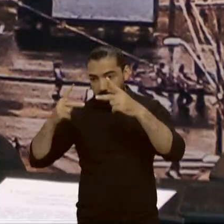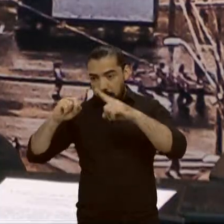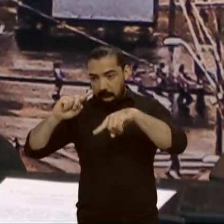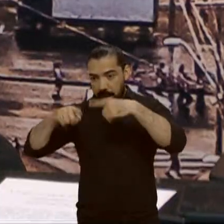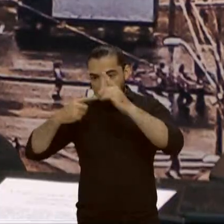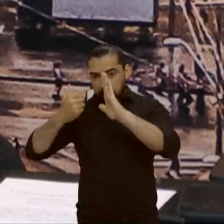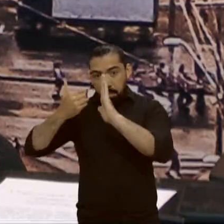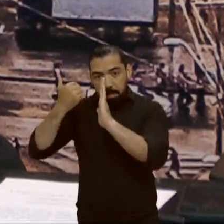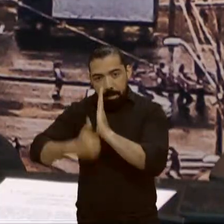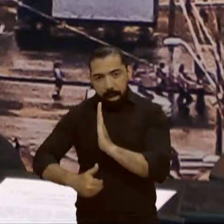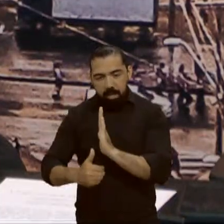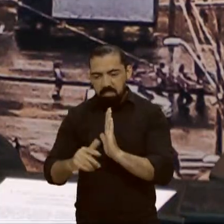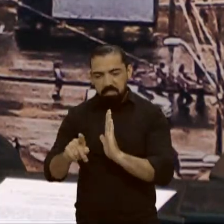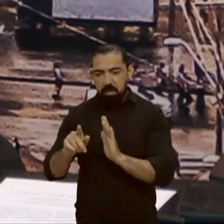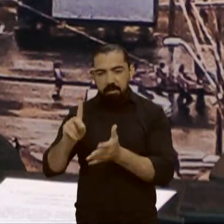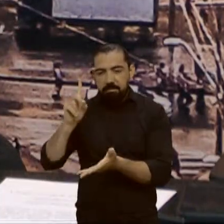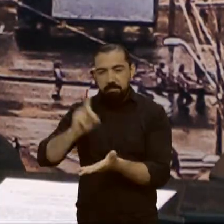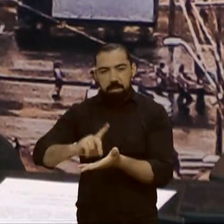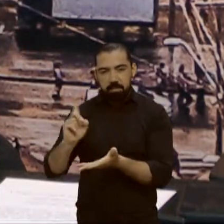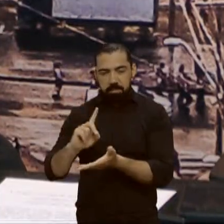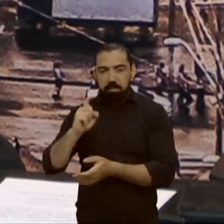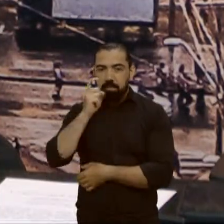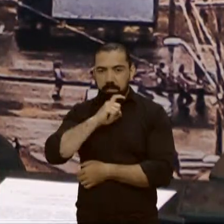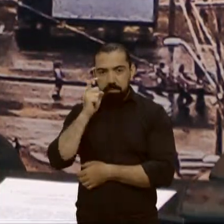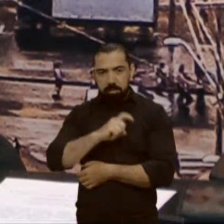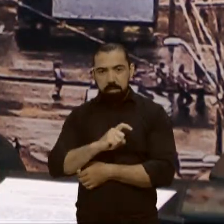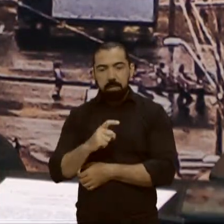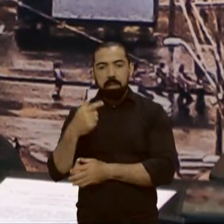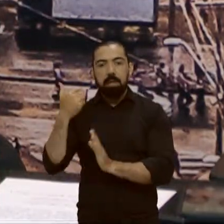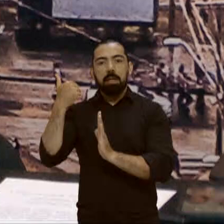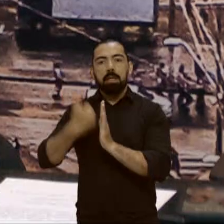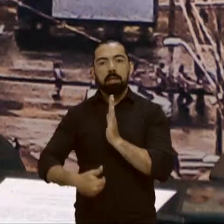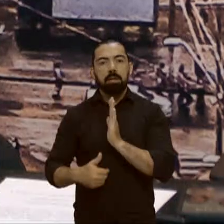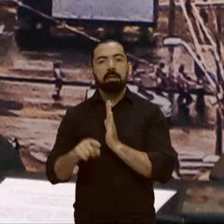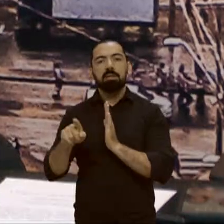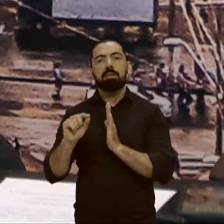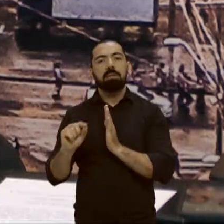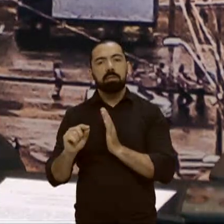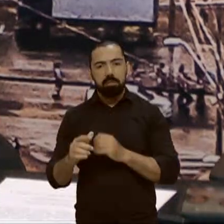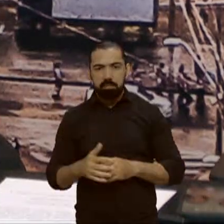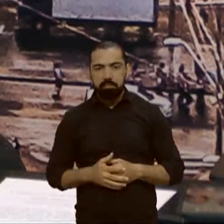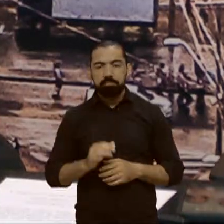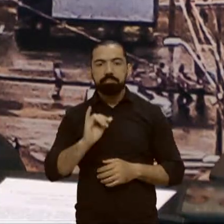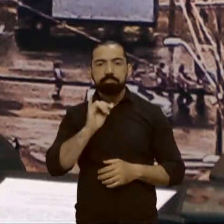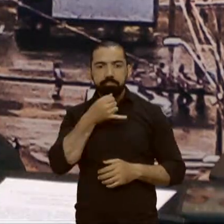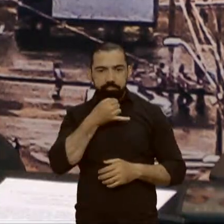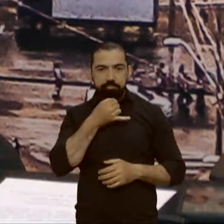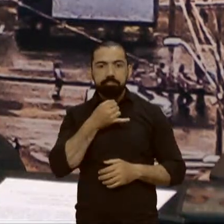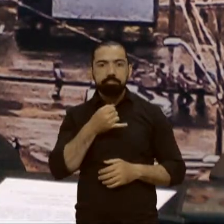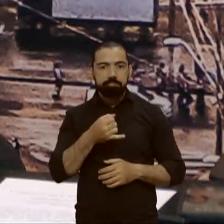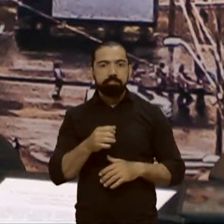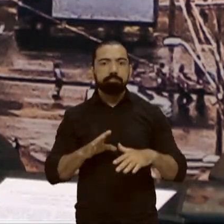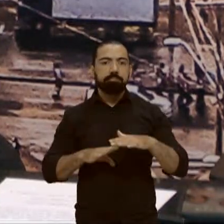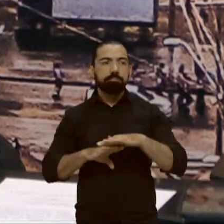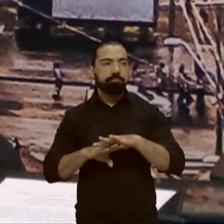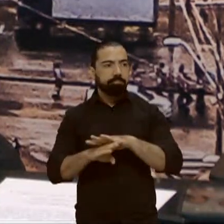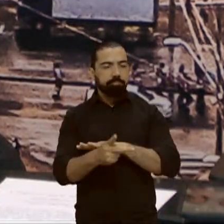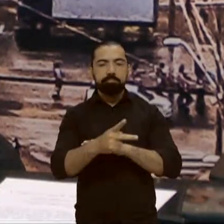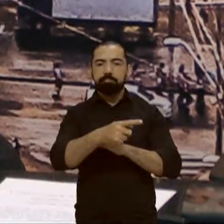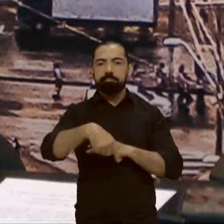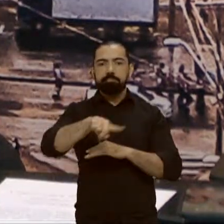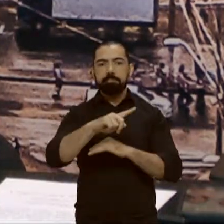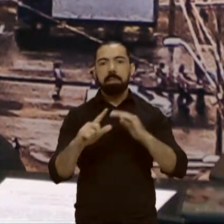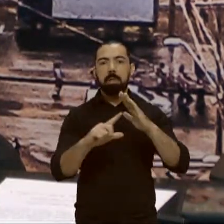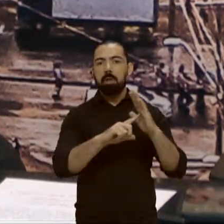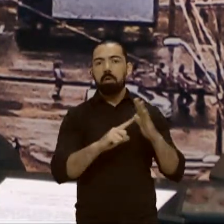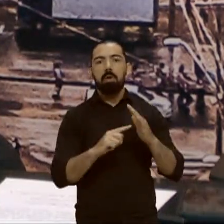depois supostamente dar um grande desconto é uma prática, infelizmente, costumeira.